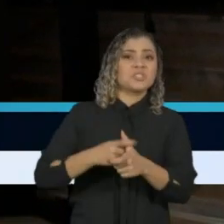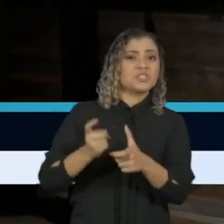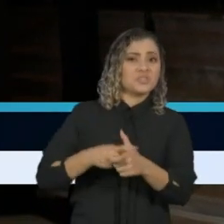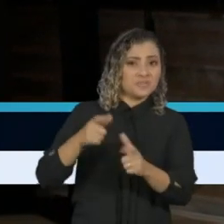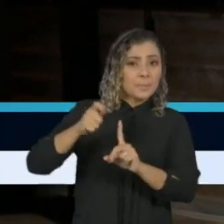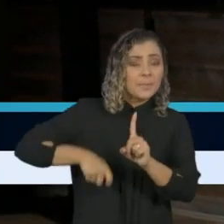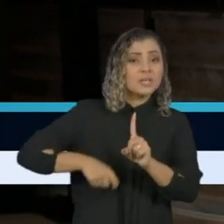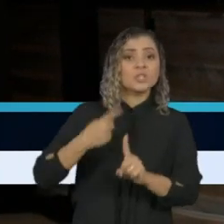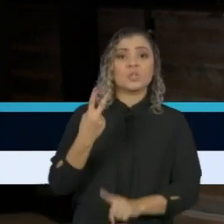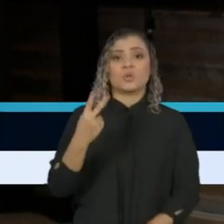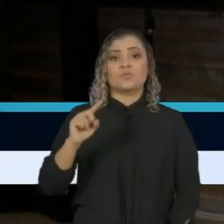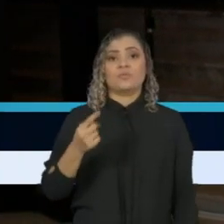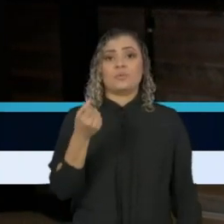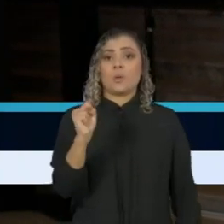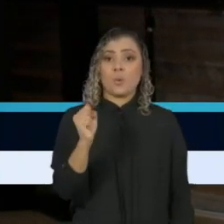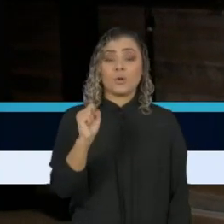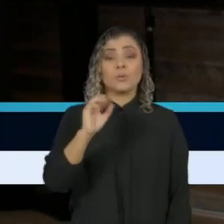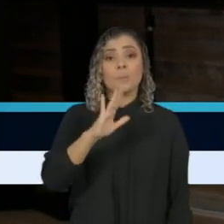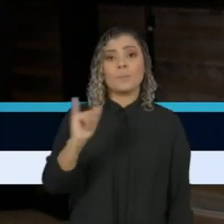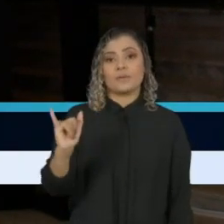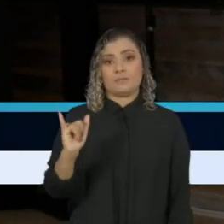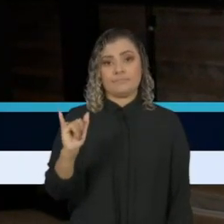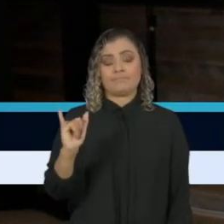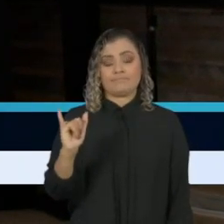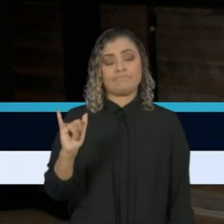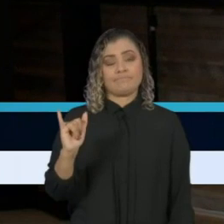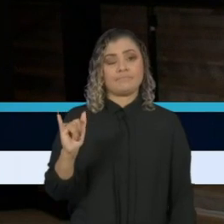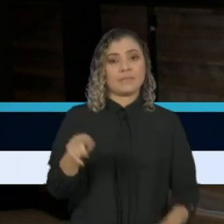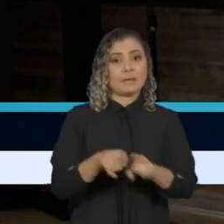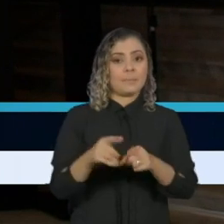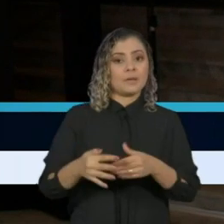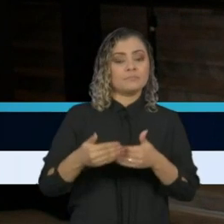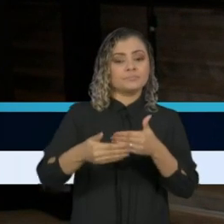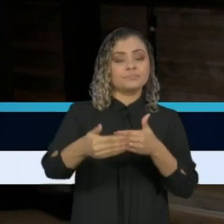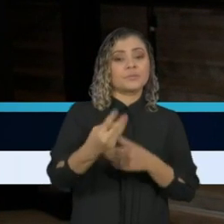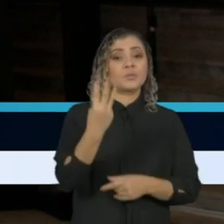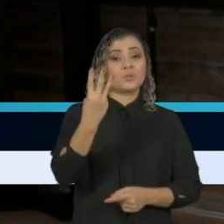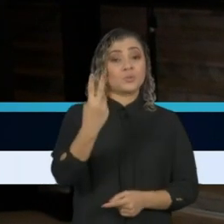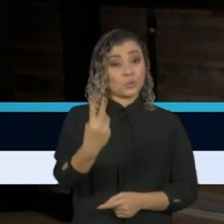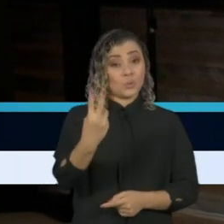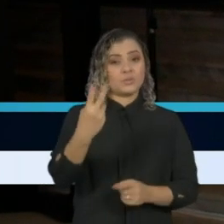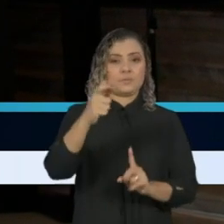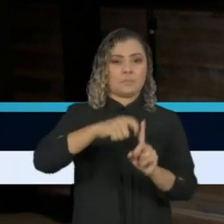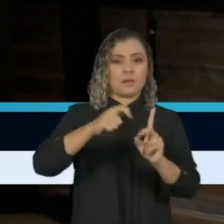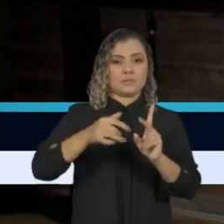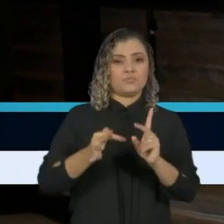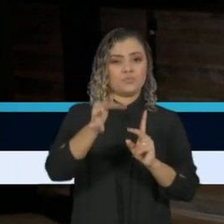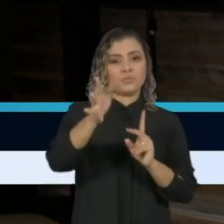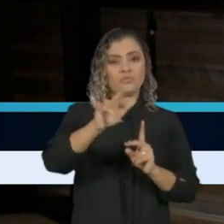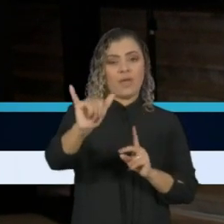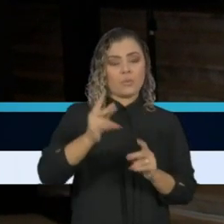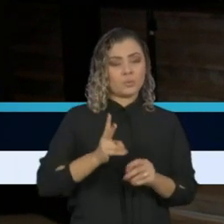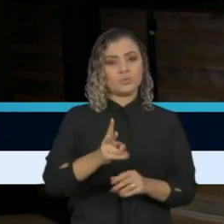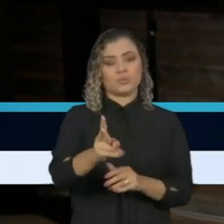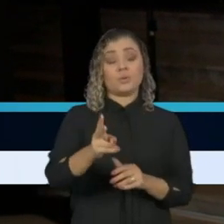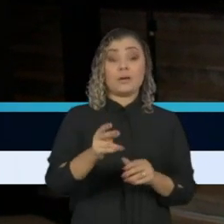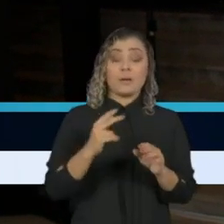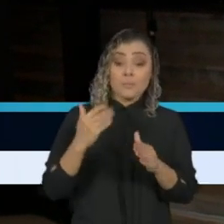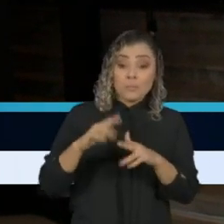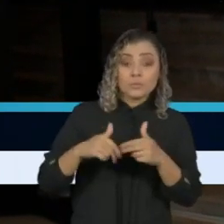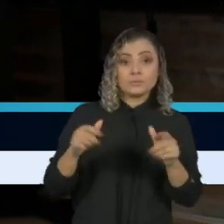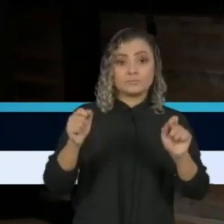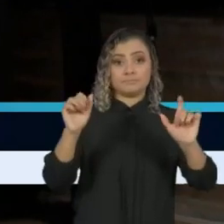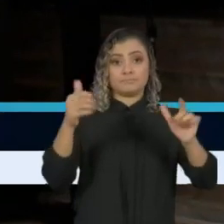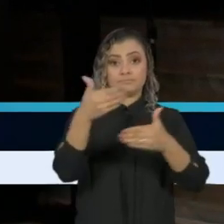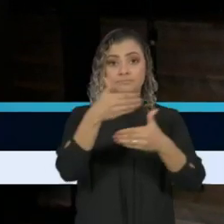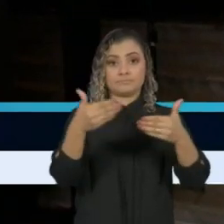mês de 2,8 bilhões e um projetado para os próximos 2 meses, né? Isso, na prática, na próxima tela